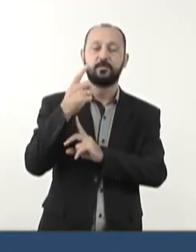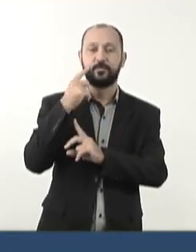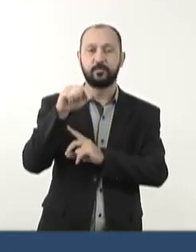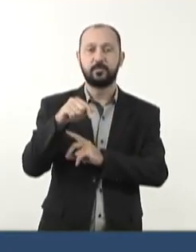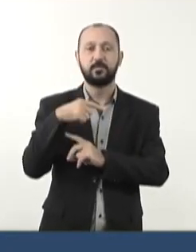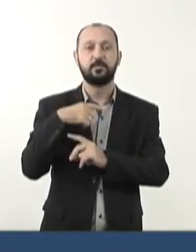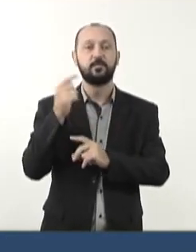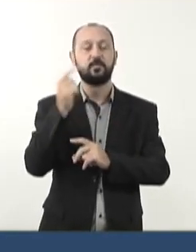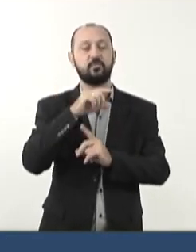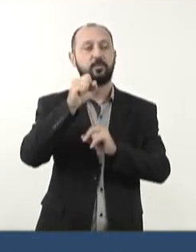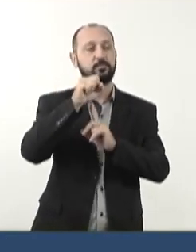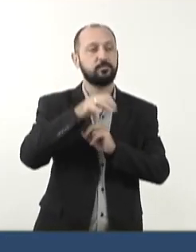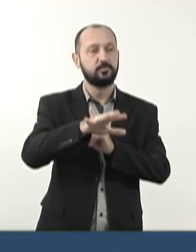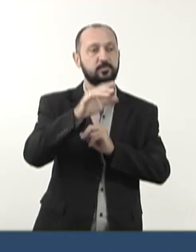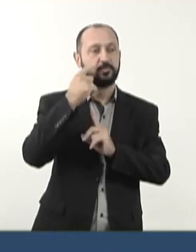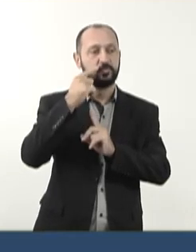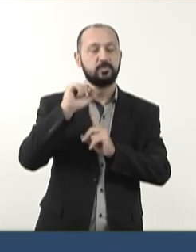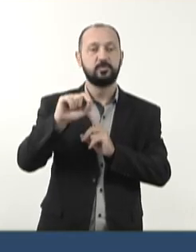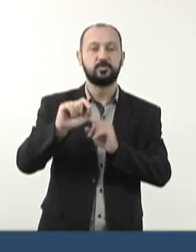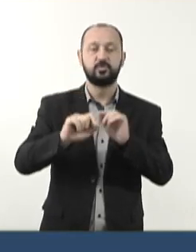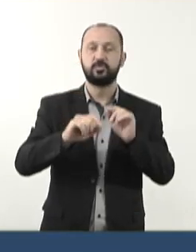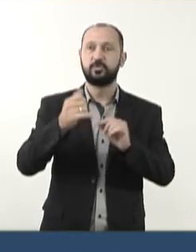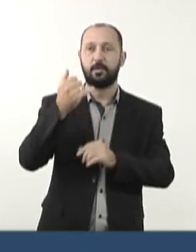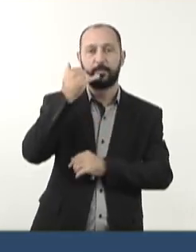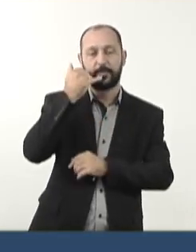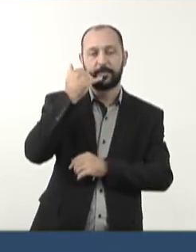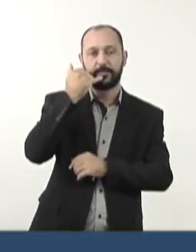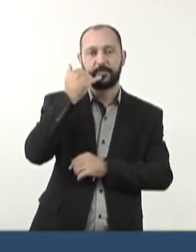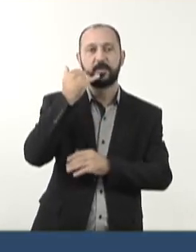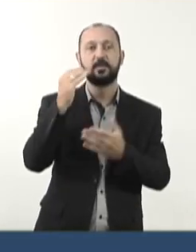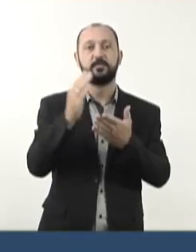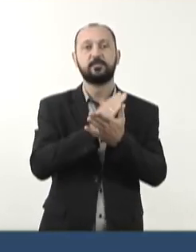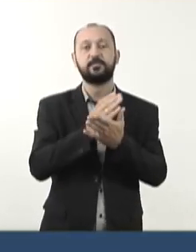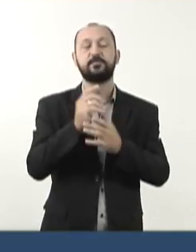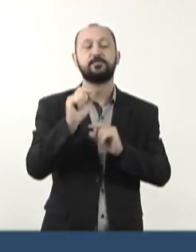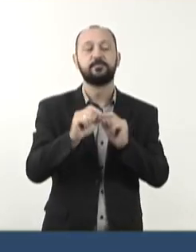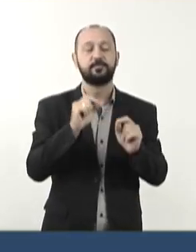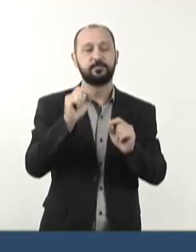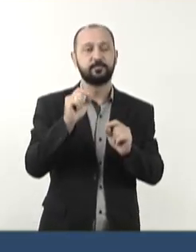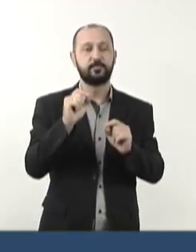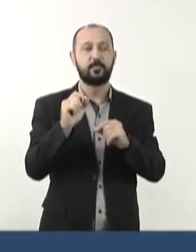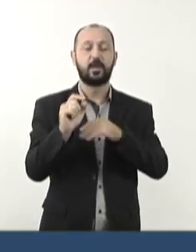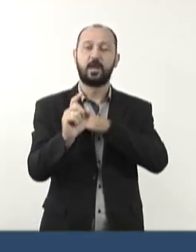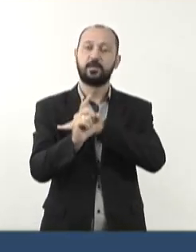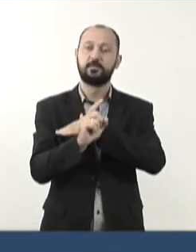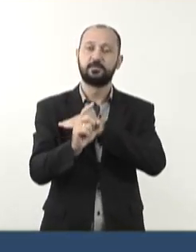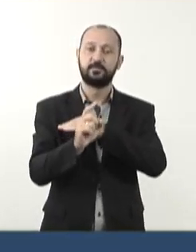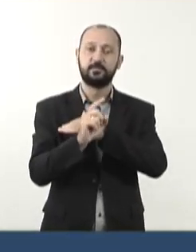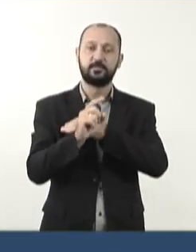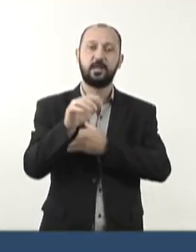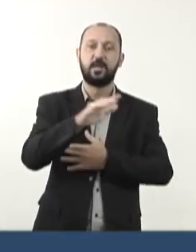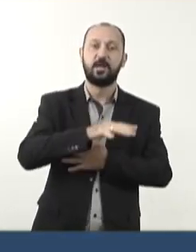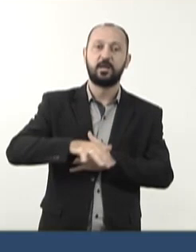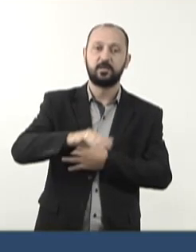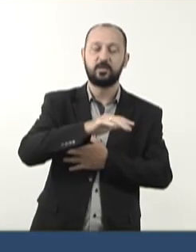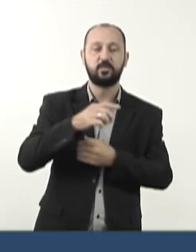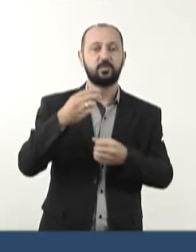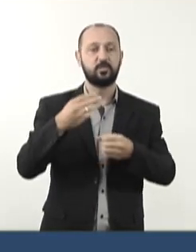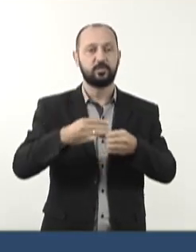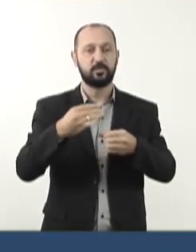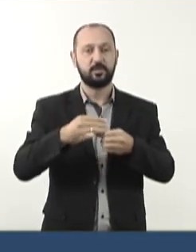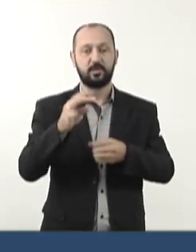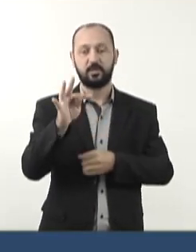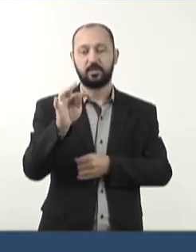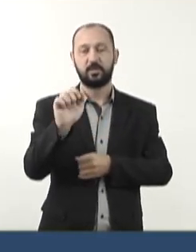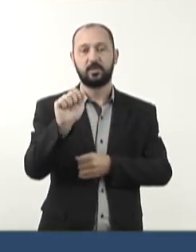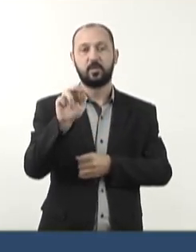de captação e transmissão dos sinais de telefonia de alcance para atender a região do distrito